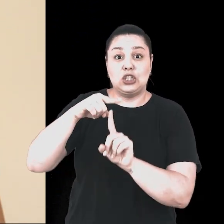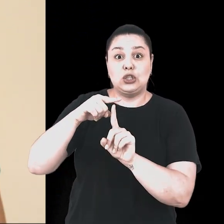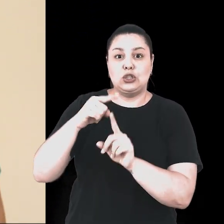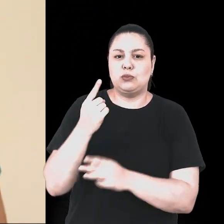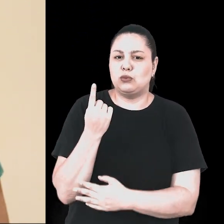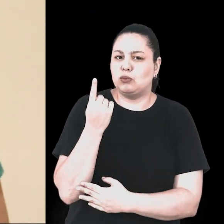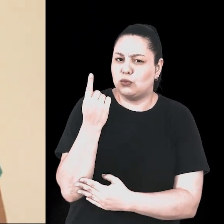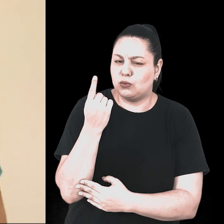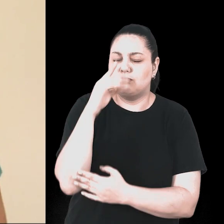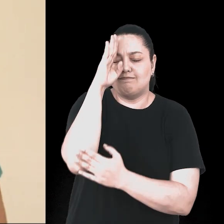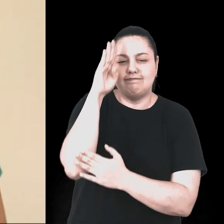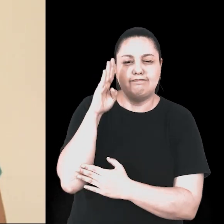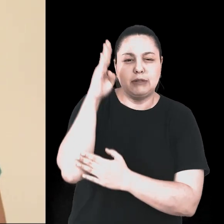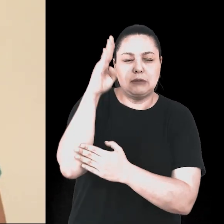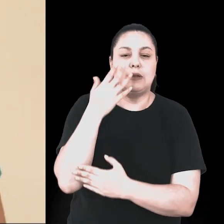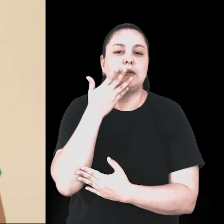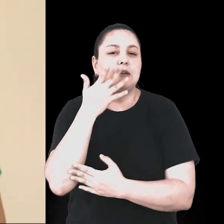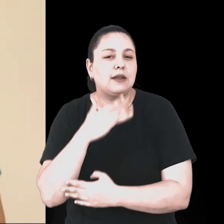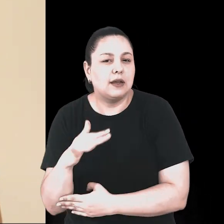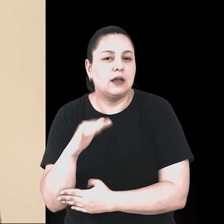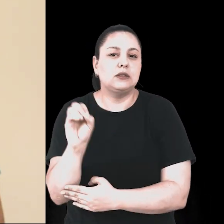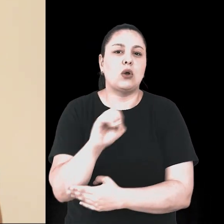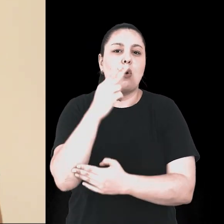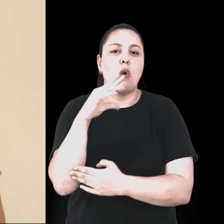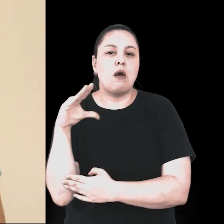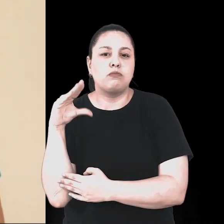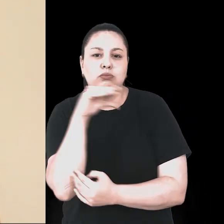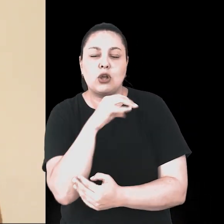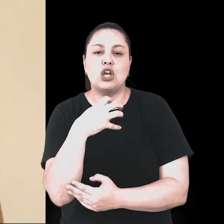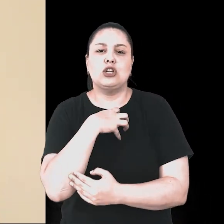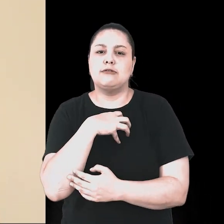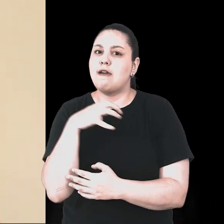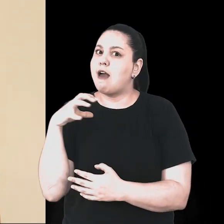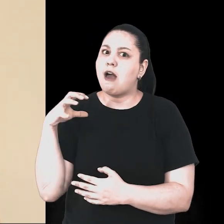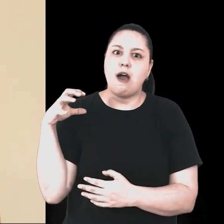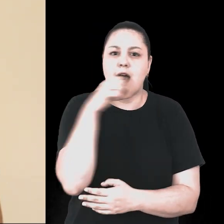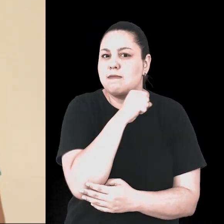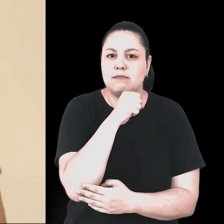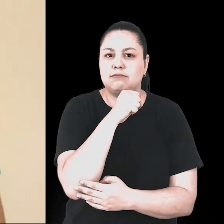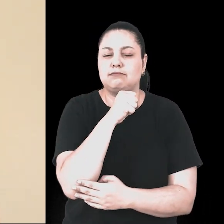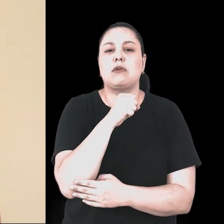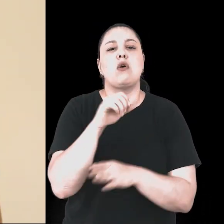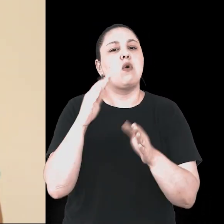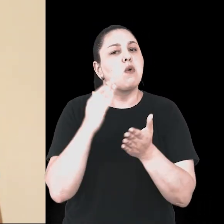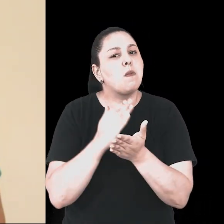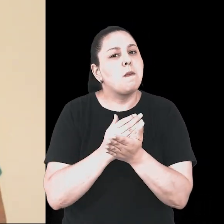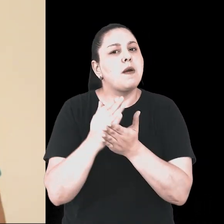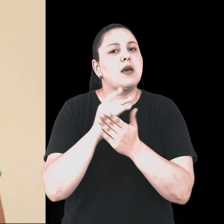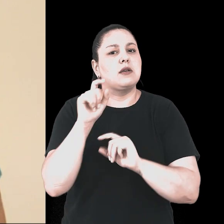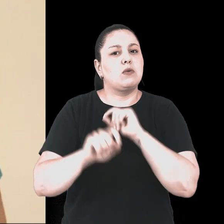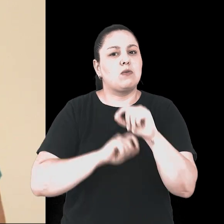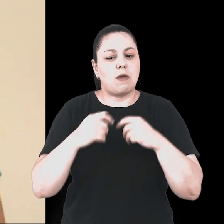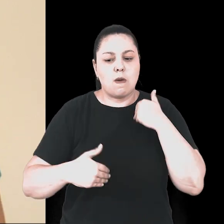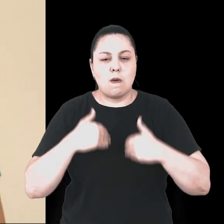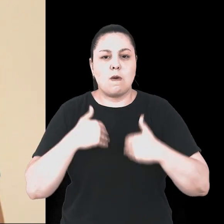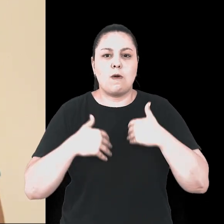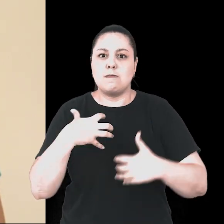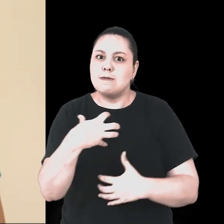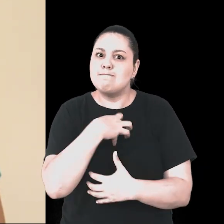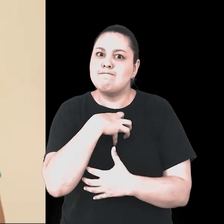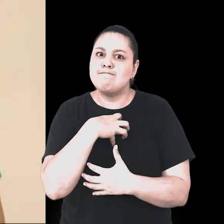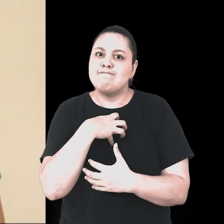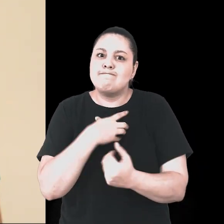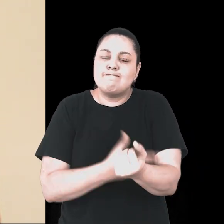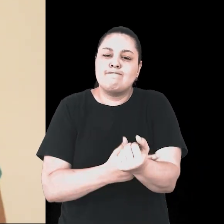1 acomete principalmente crianças e jovens, de forma abrupta, com comprometimento da secreção da